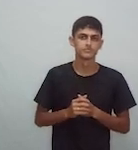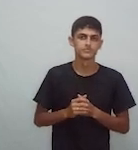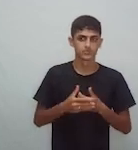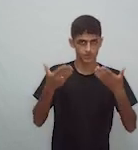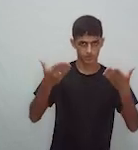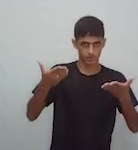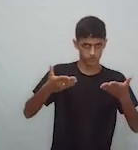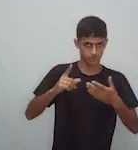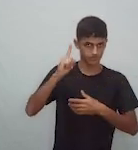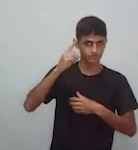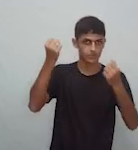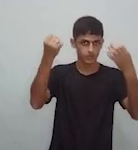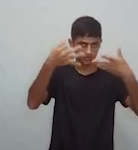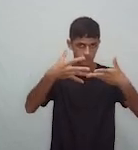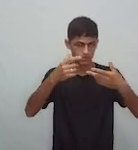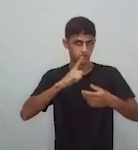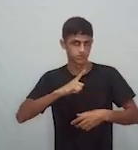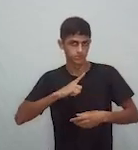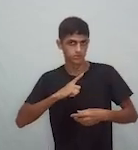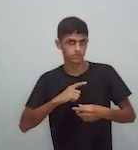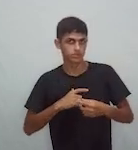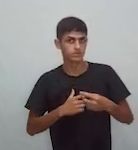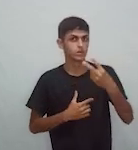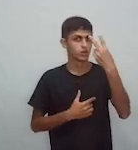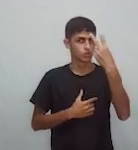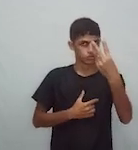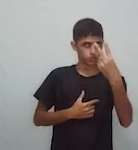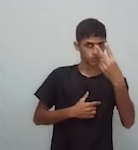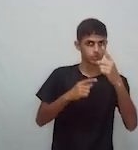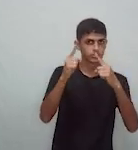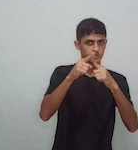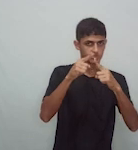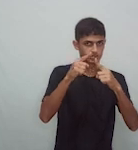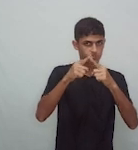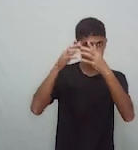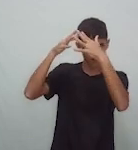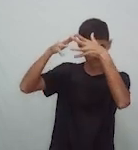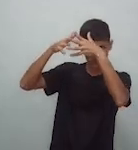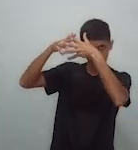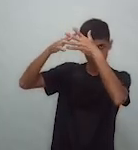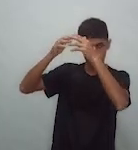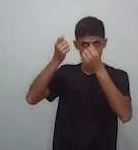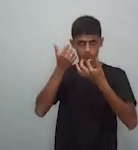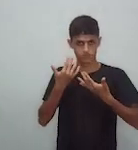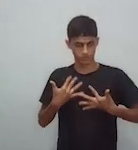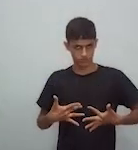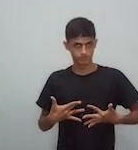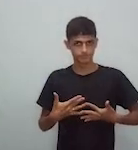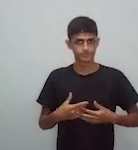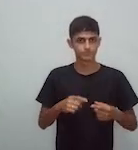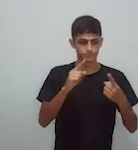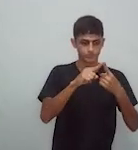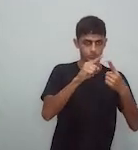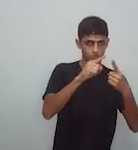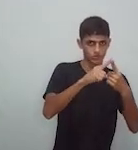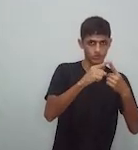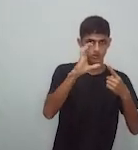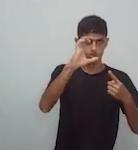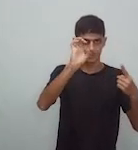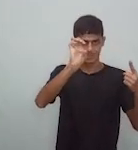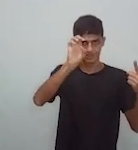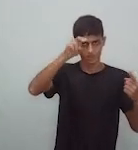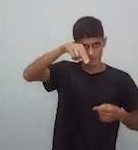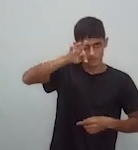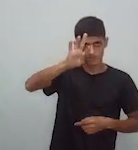E a gente vê aqui, como eu expliquei a vocês, a gente tem 2 tipos de... Nosso sistema nervoso é dividido em 2 grupos, que é o sistema nervoso central e a gente